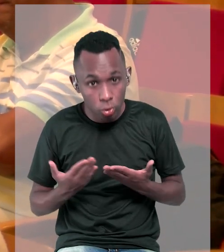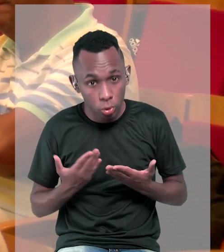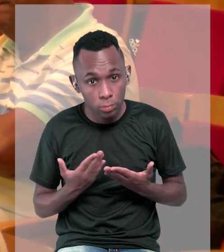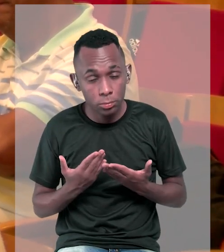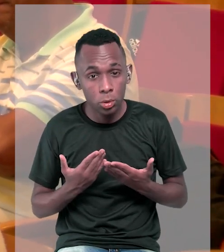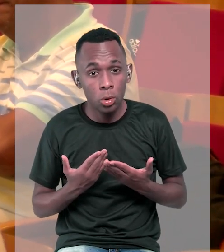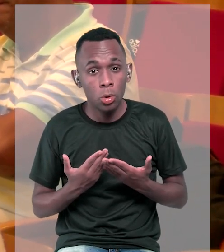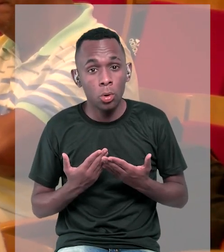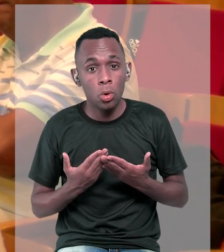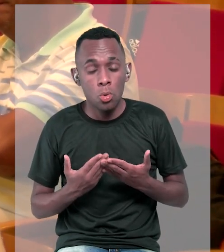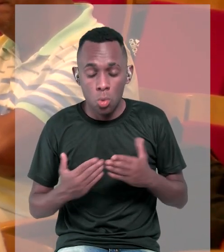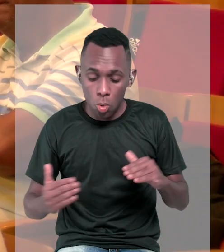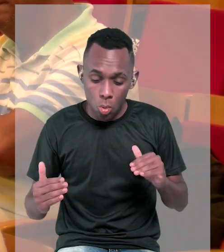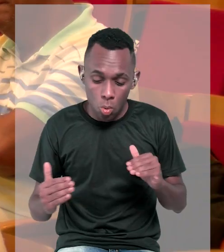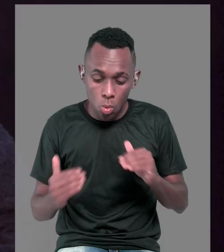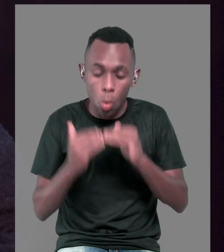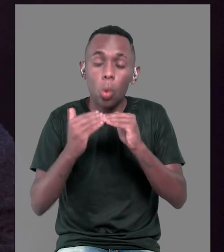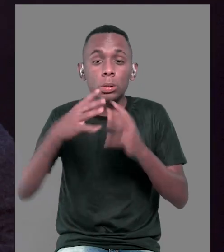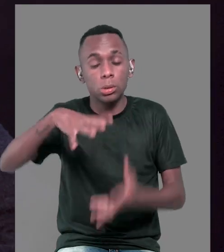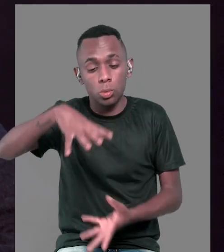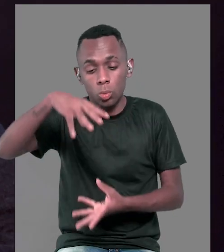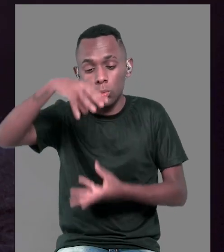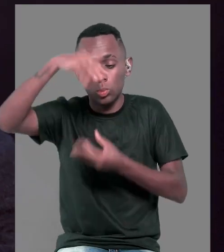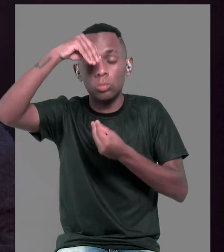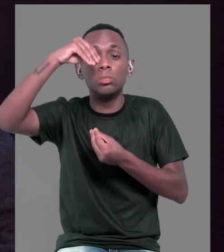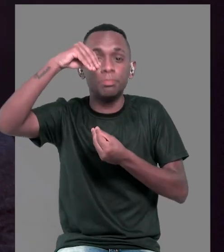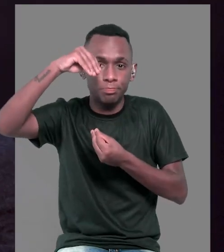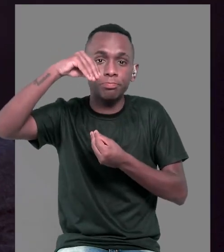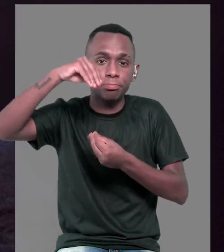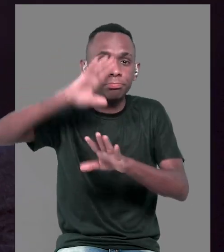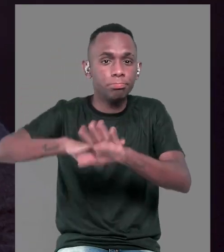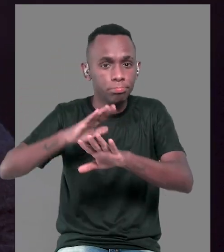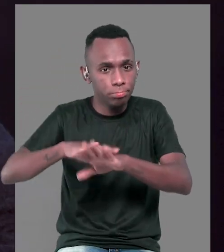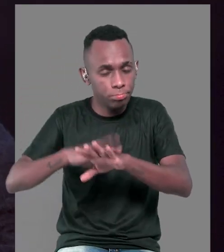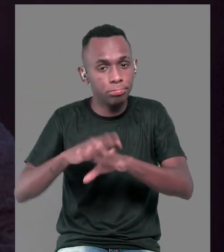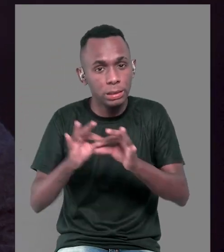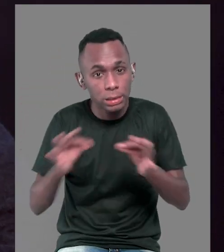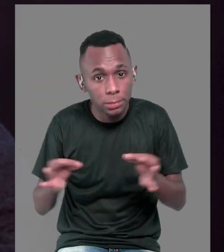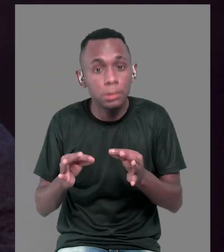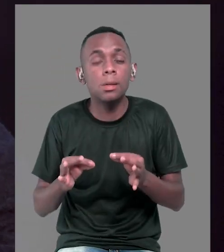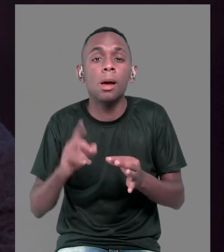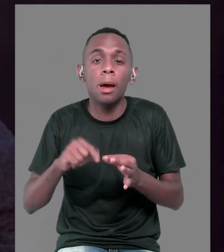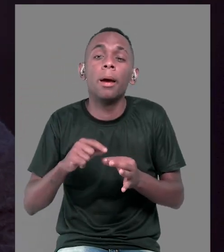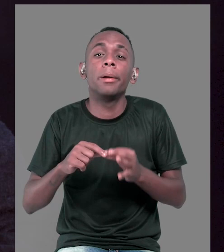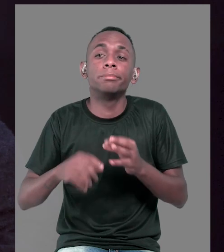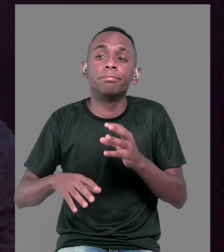confirmando a superfluidade do espírito, ou o espírito supérfluo, elas são